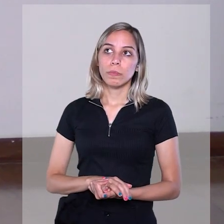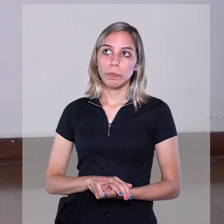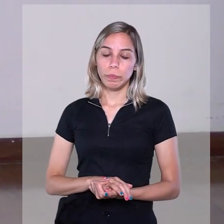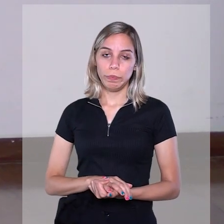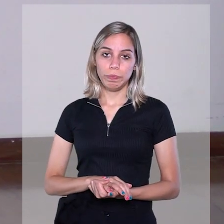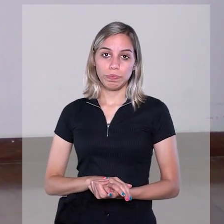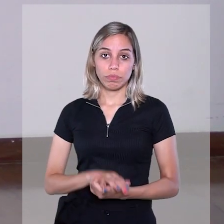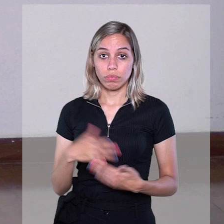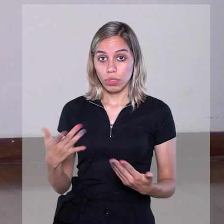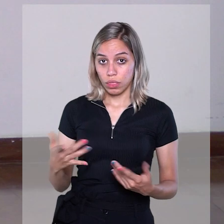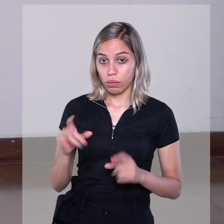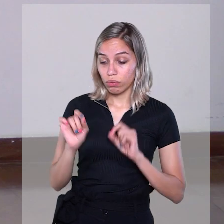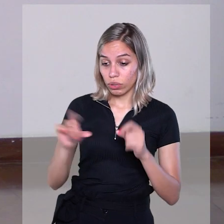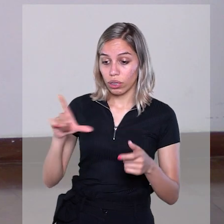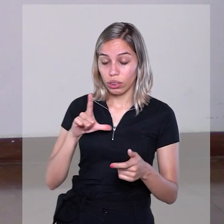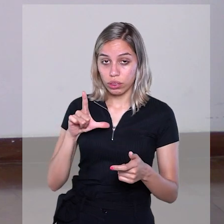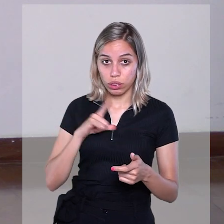Então, o que temos é um apagamento